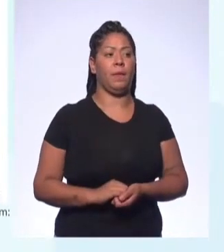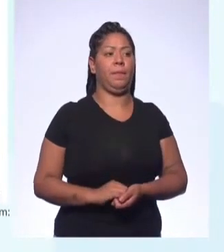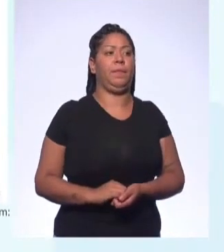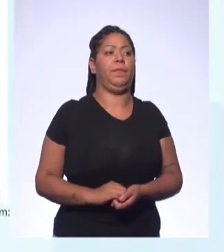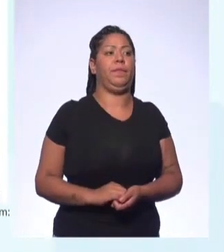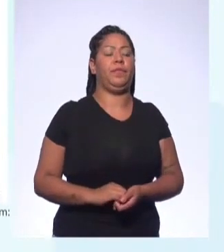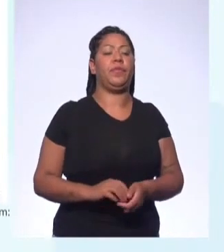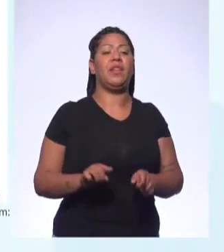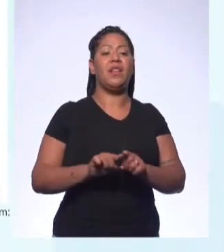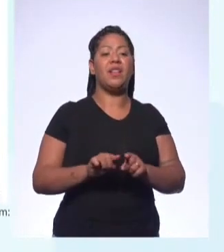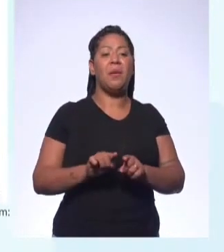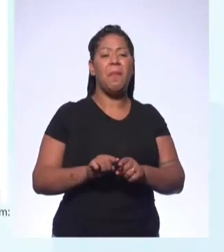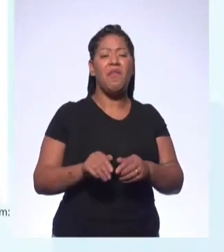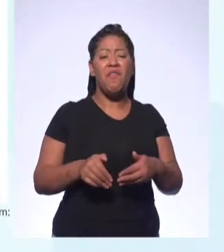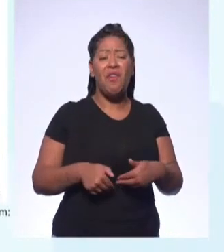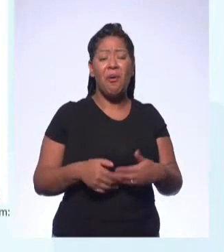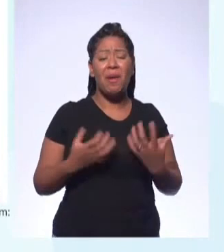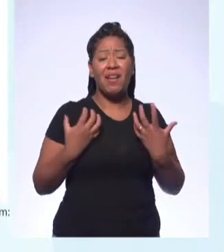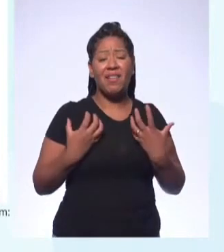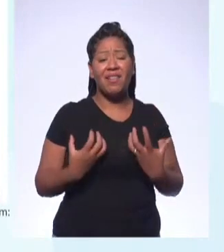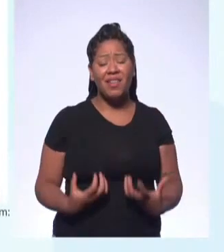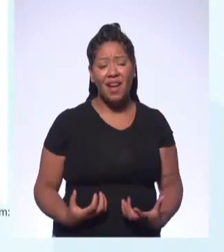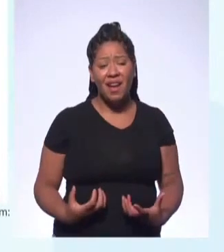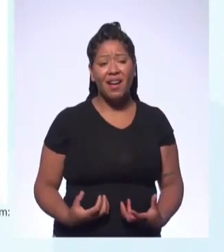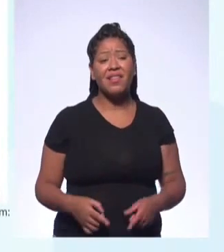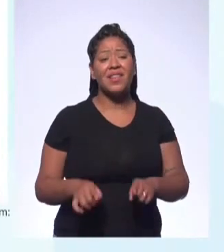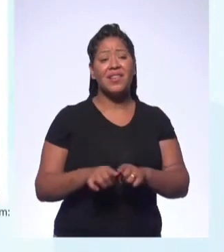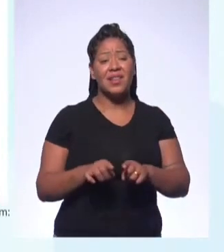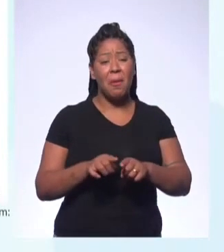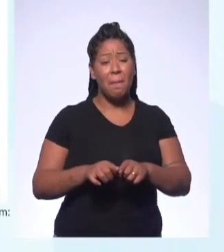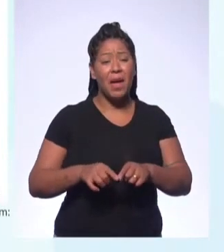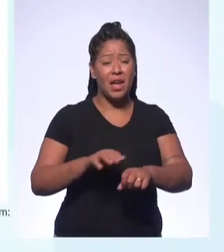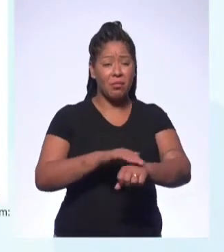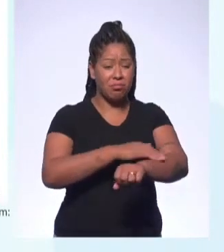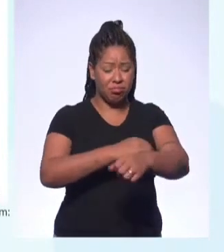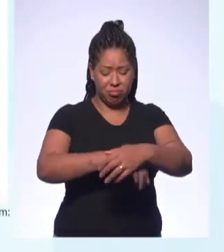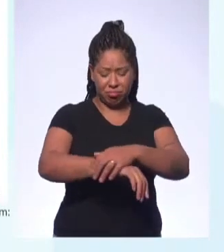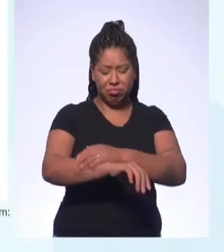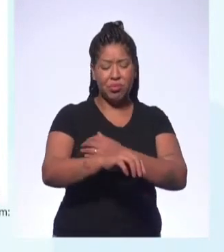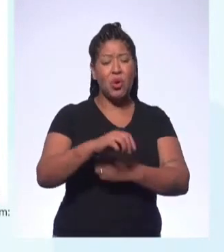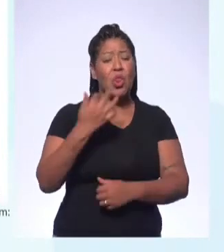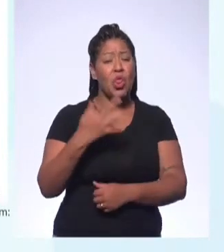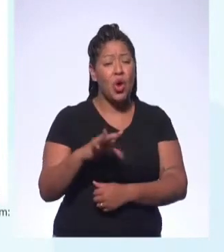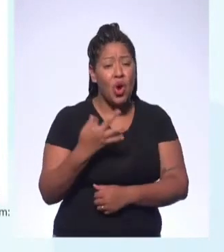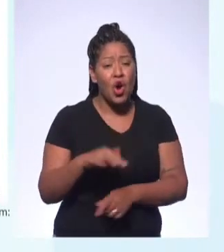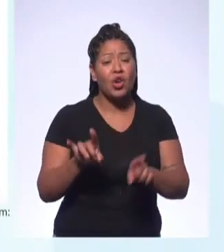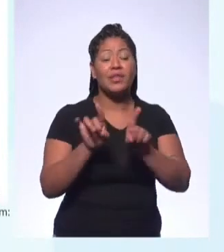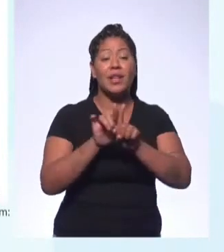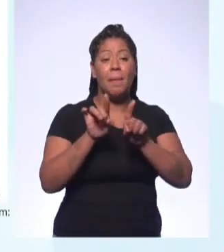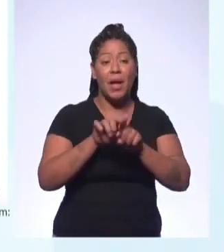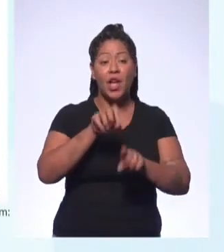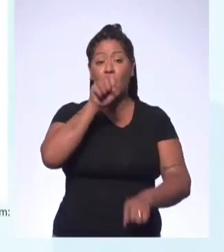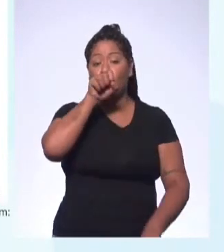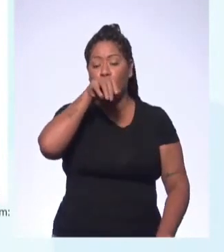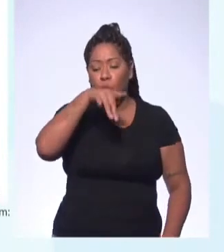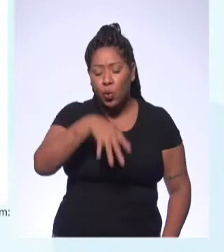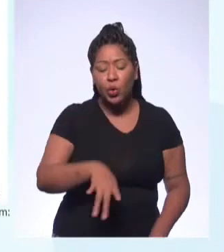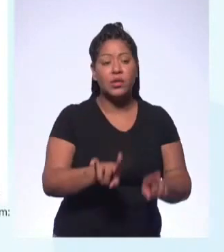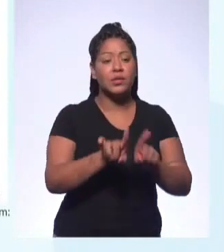tá? Fadiga, artralgia, que é dor nas articulações, náuseas, vômitos